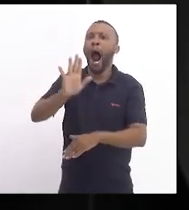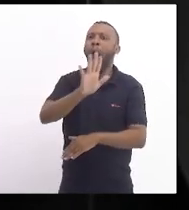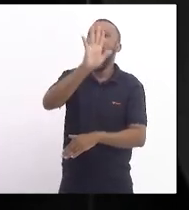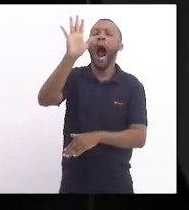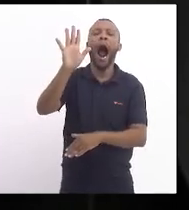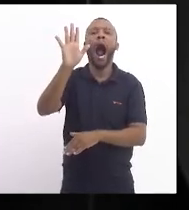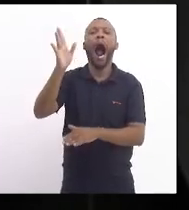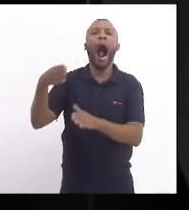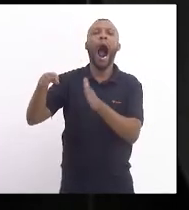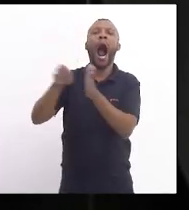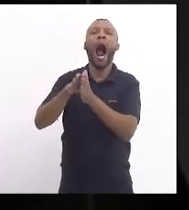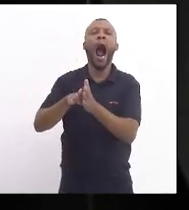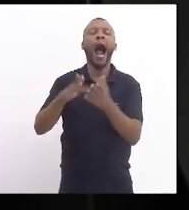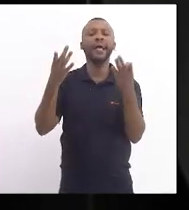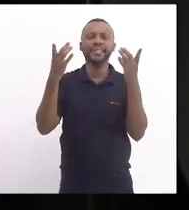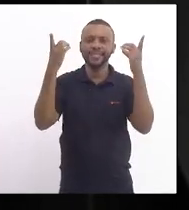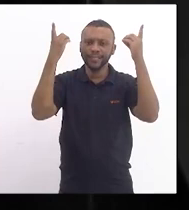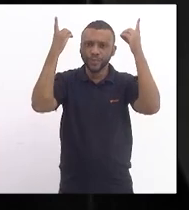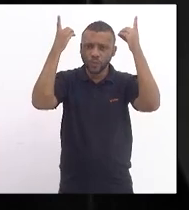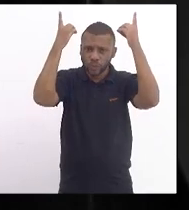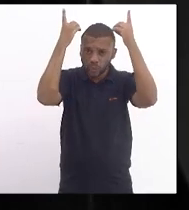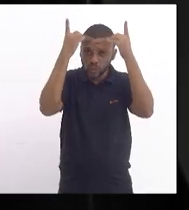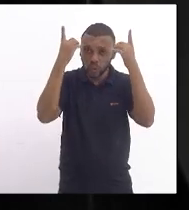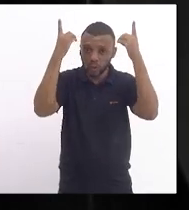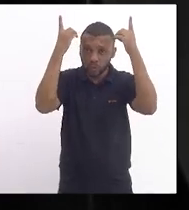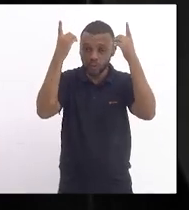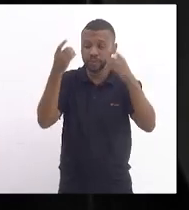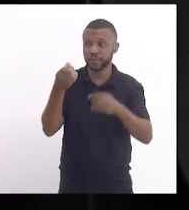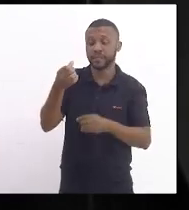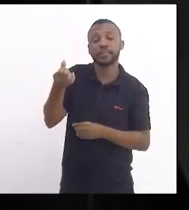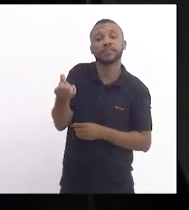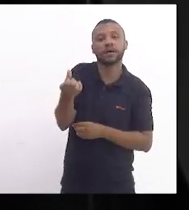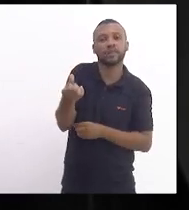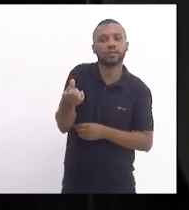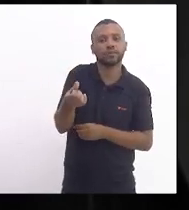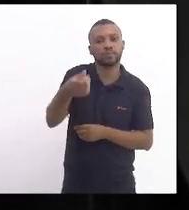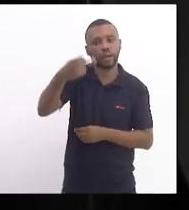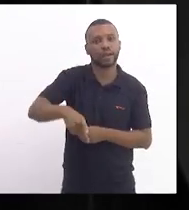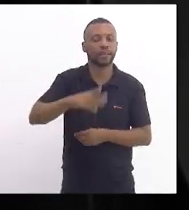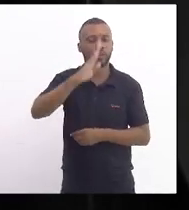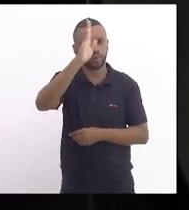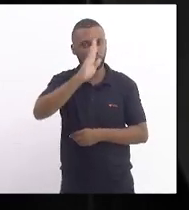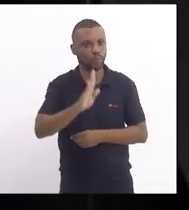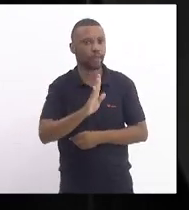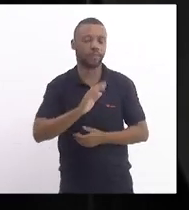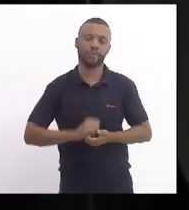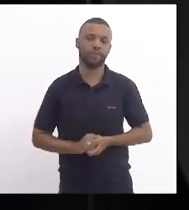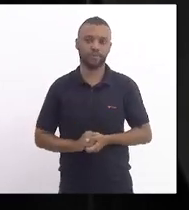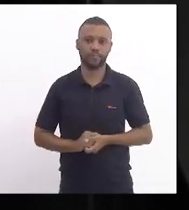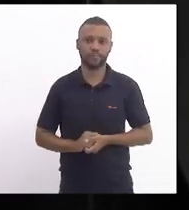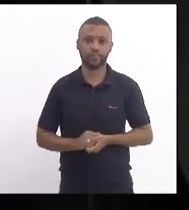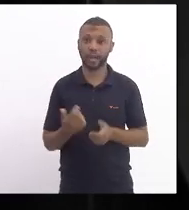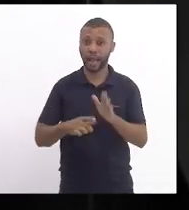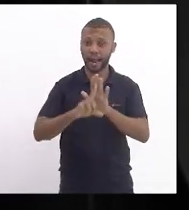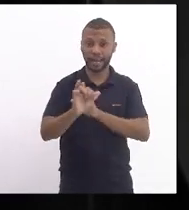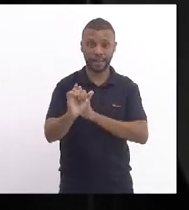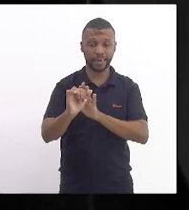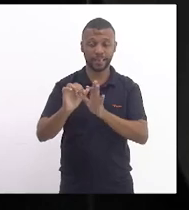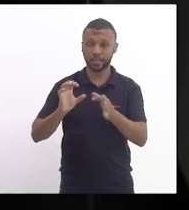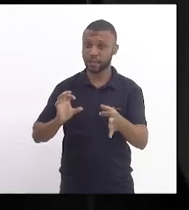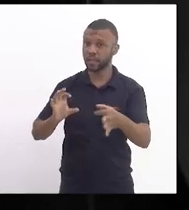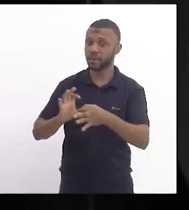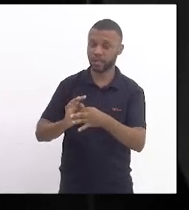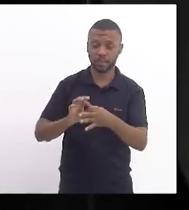de Dom João sexto ao Brasil a lei orgânica hoje é como se nós estivéssemos dando a